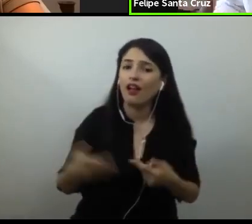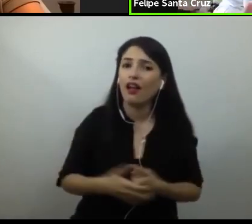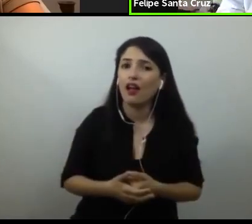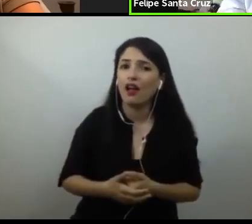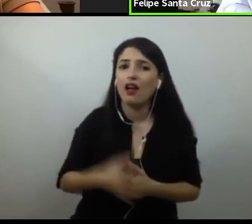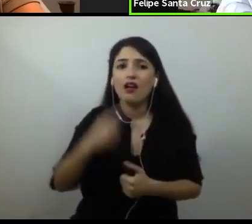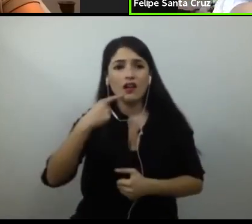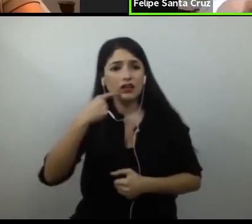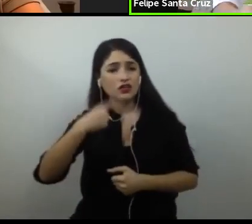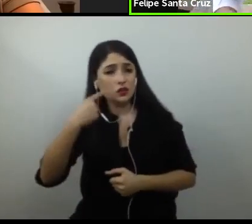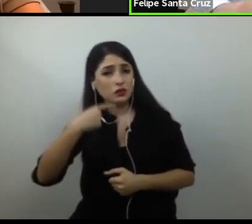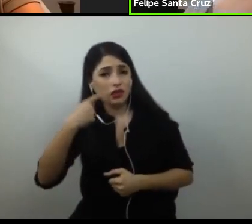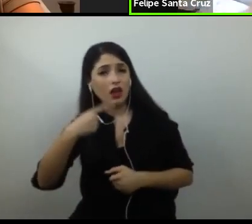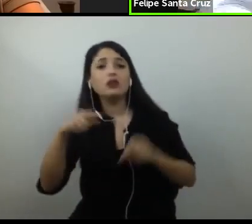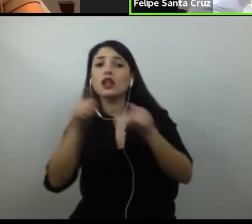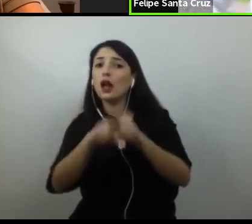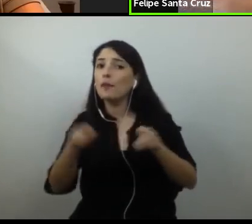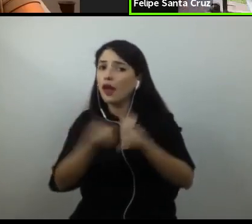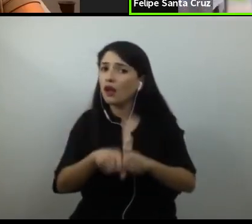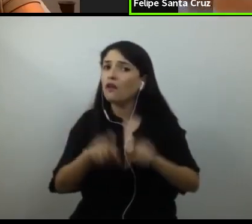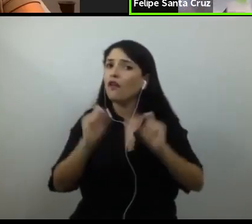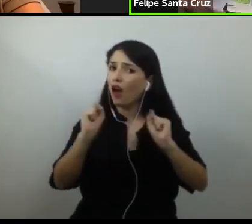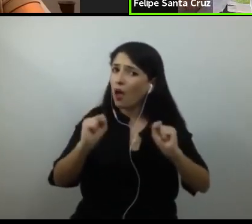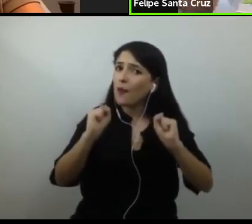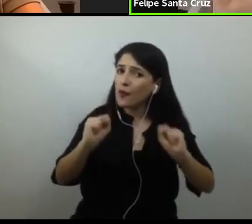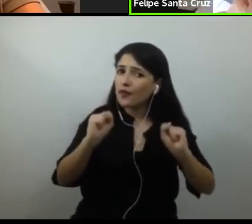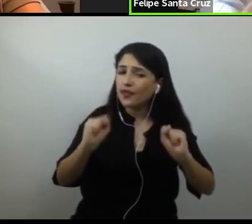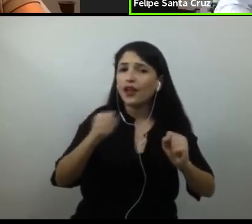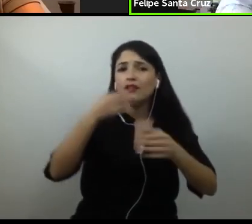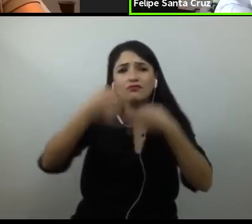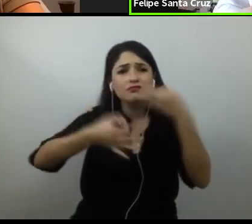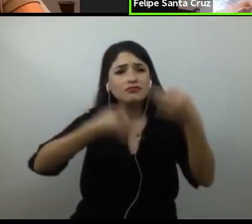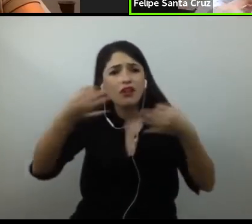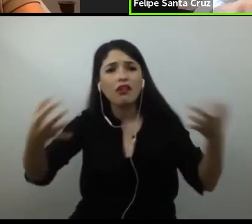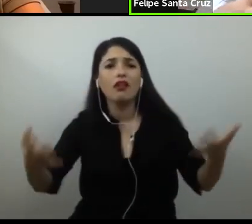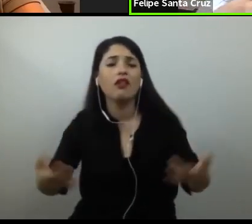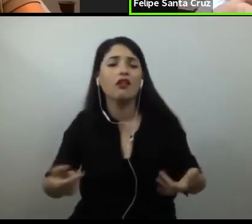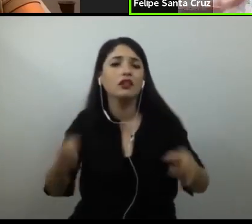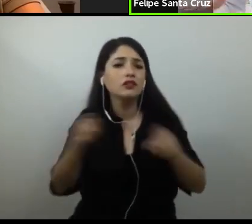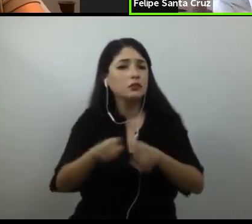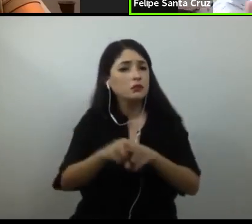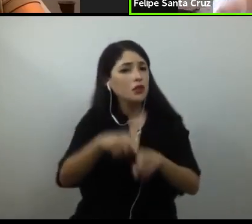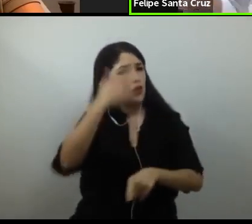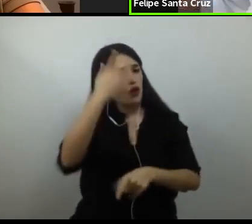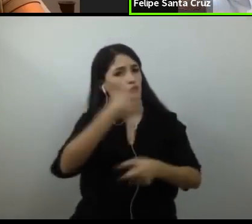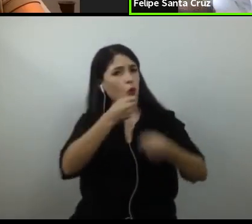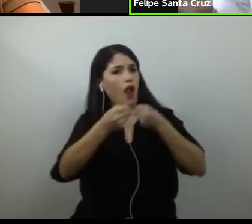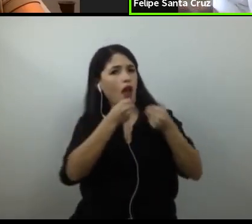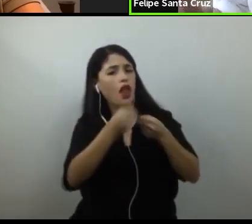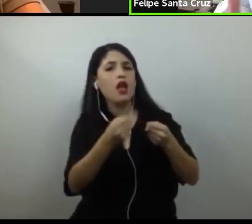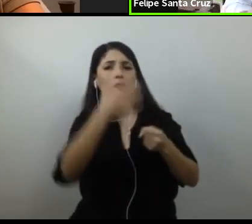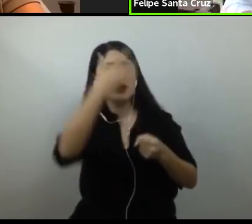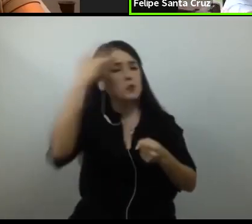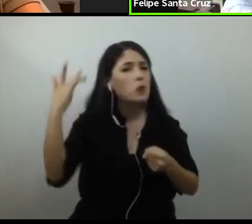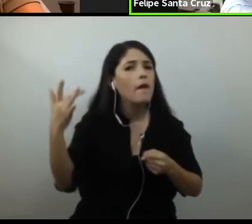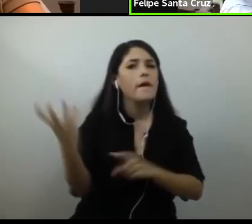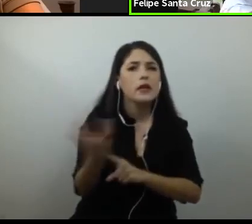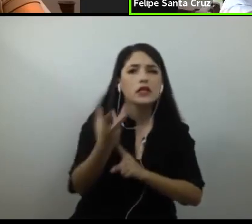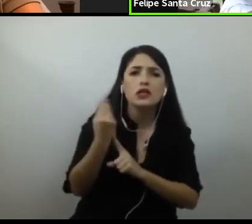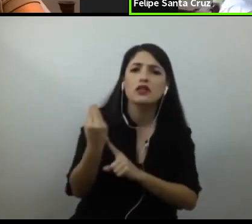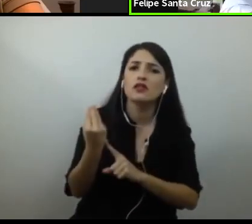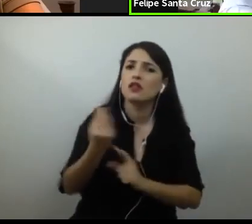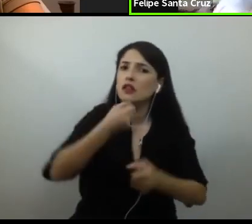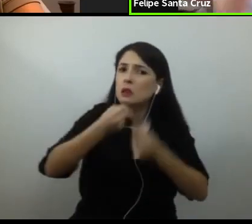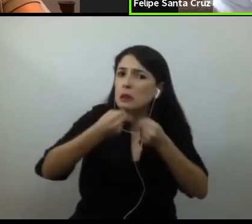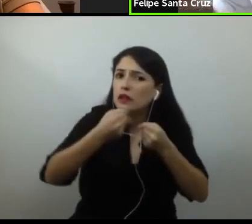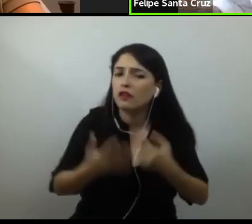comunicação, com a sua linguagem, aqueles que são jornalistas, aqueles que são artistas. Então, eu acho que essa pluralidade de movimento nesse